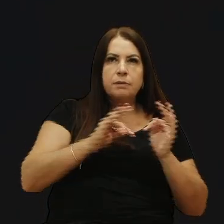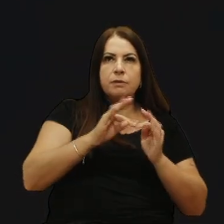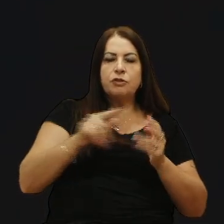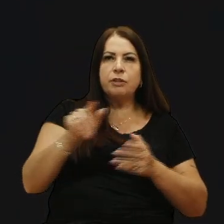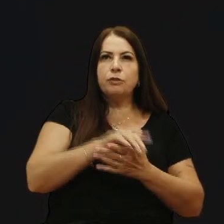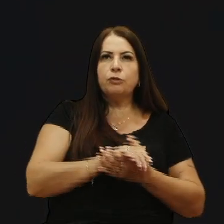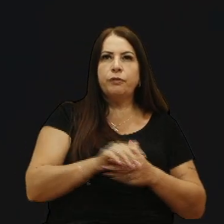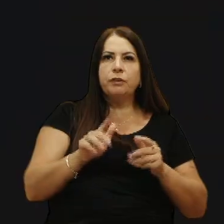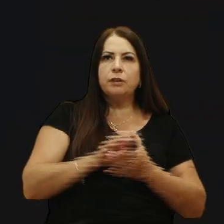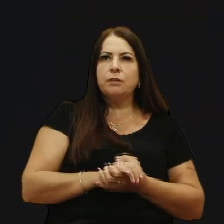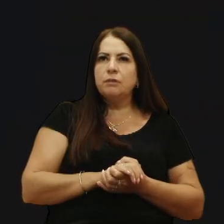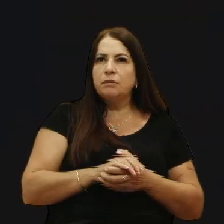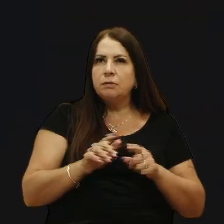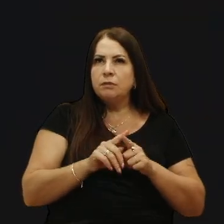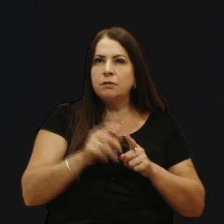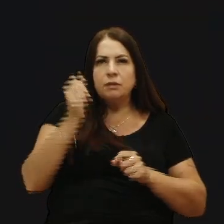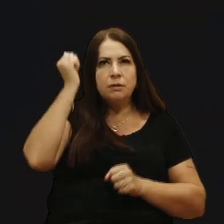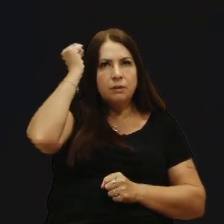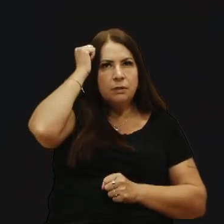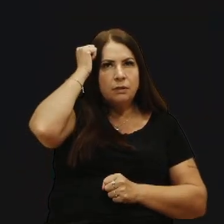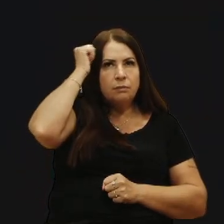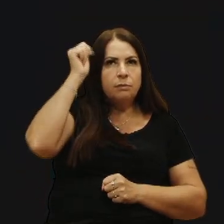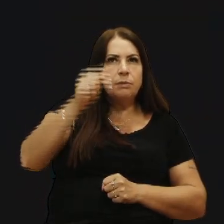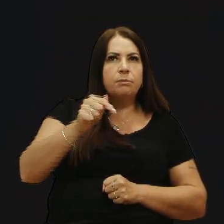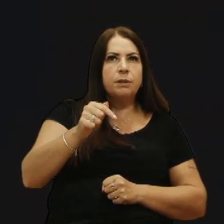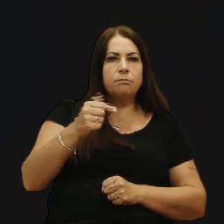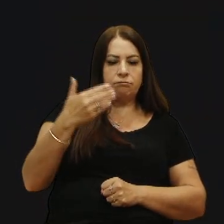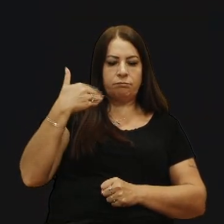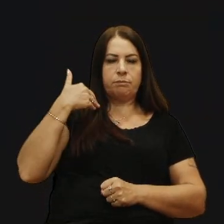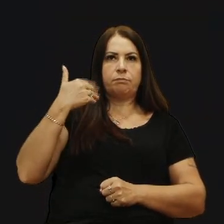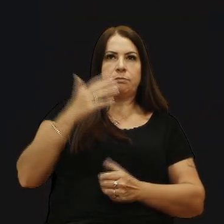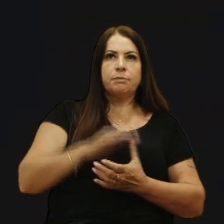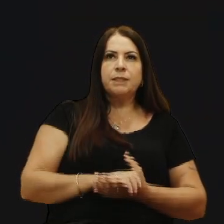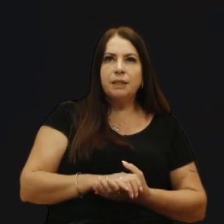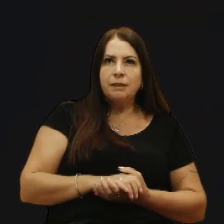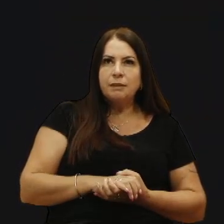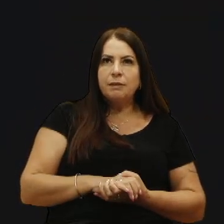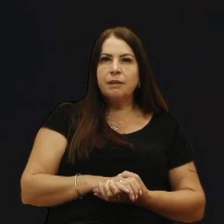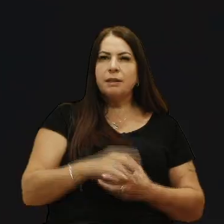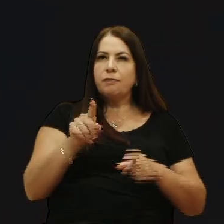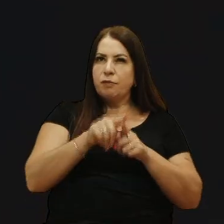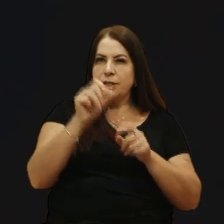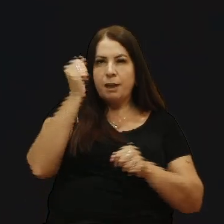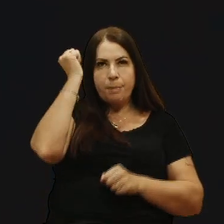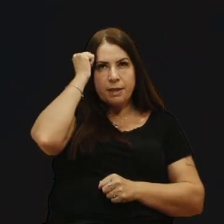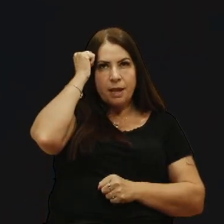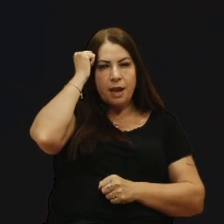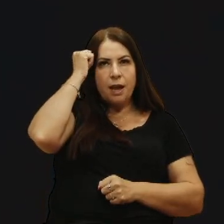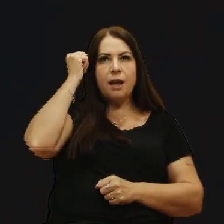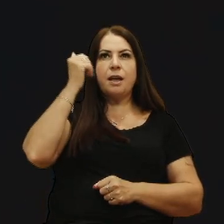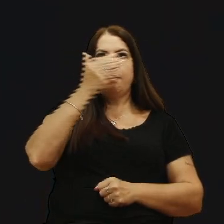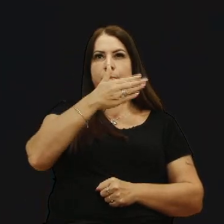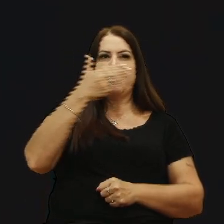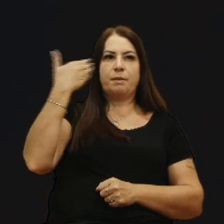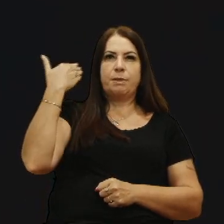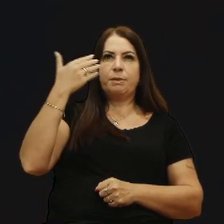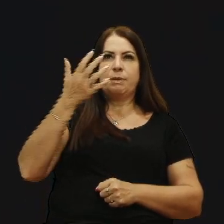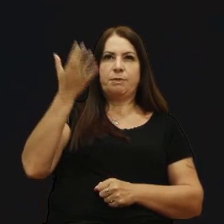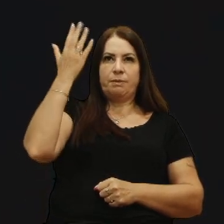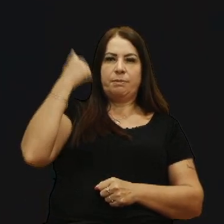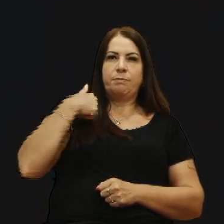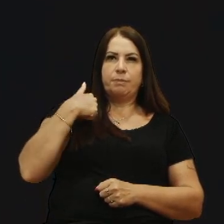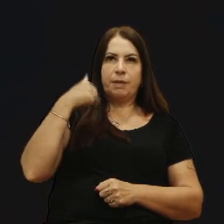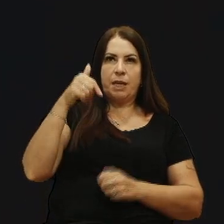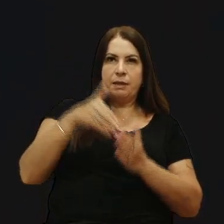pra mim. Pra ela. Você vai se arrepender de levantar a mão pra mim. Pra ela. Você vai se arrepender de levantar a mão pra mim. Pra ela.